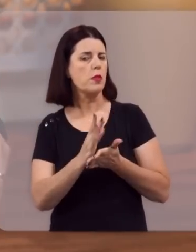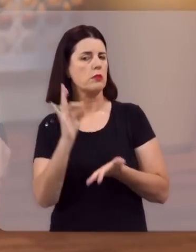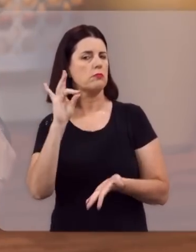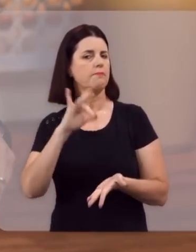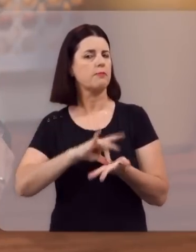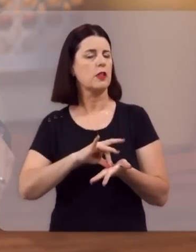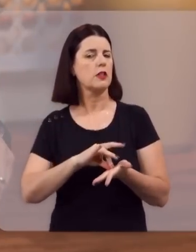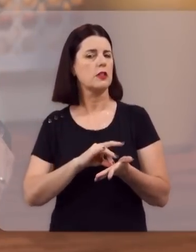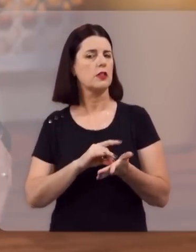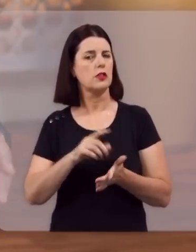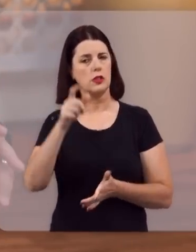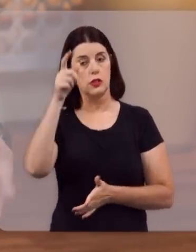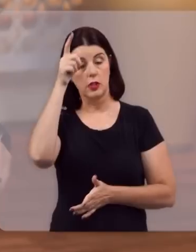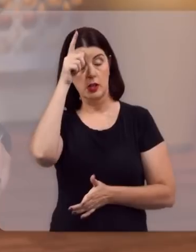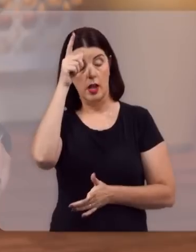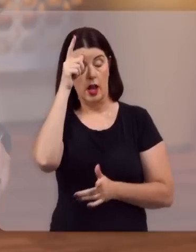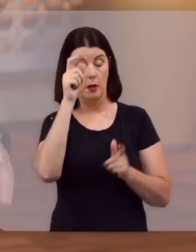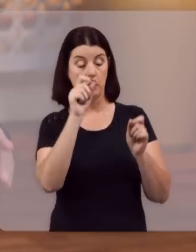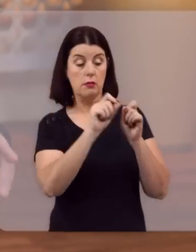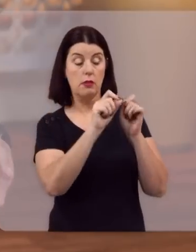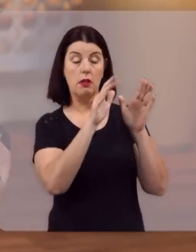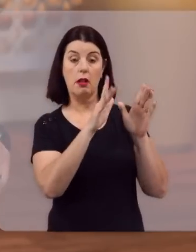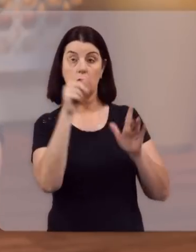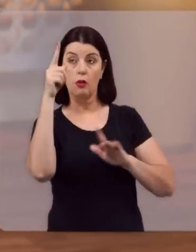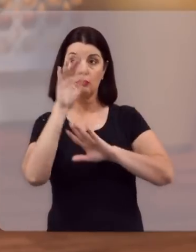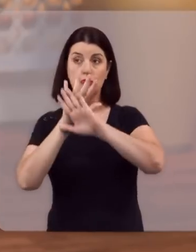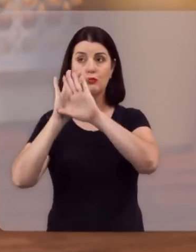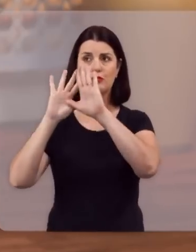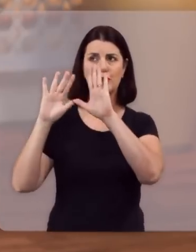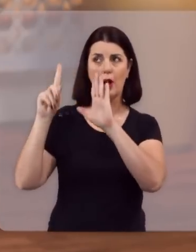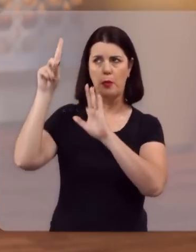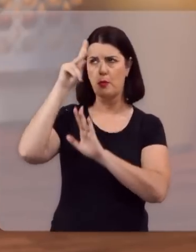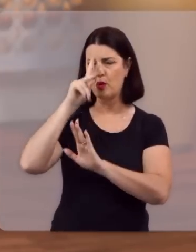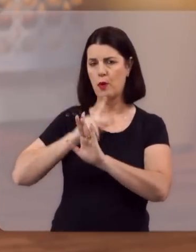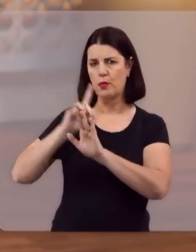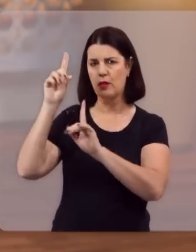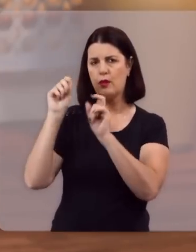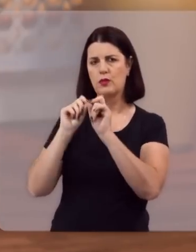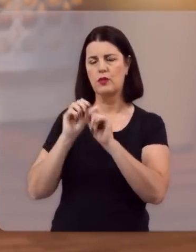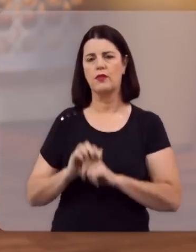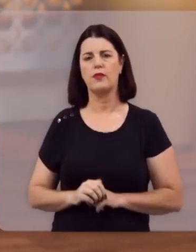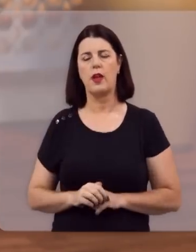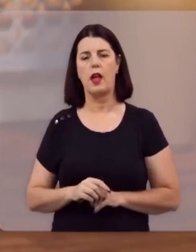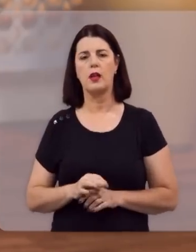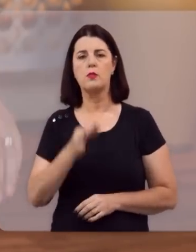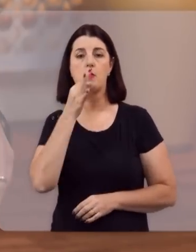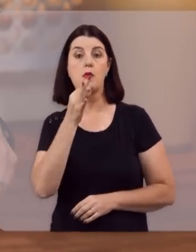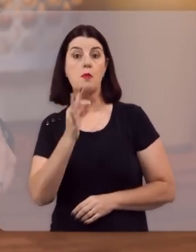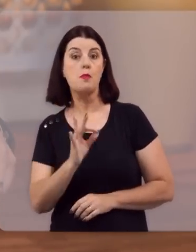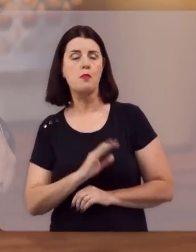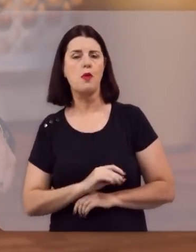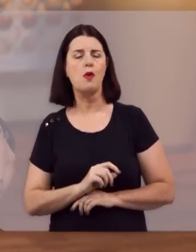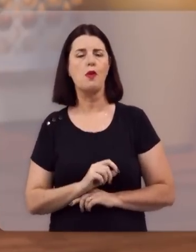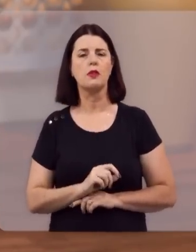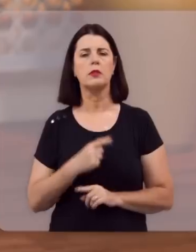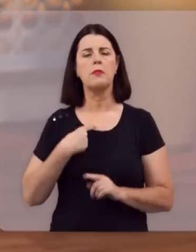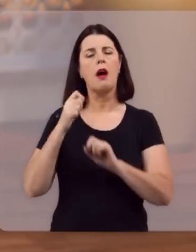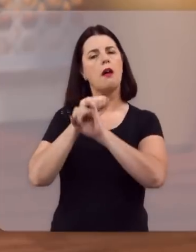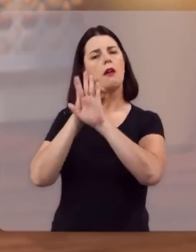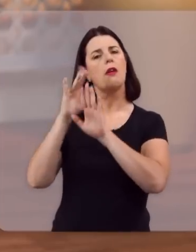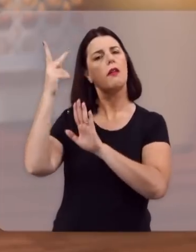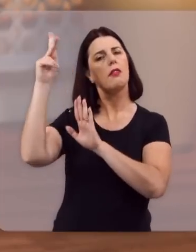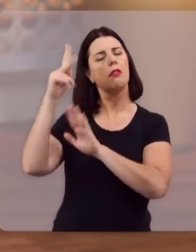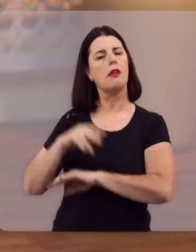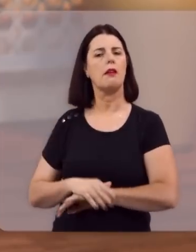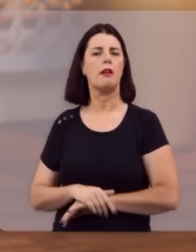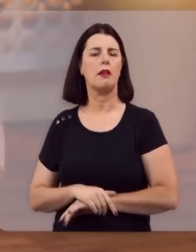Satanás, como sendo uma criatura celestial que o próprio Deus criou. Criou com o propósito de que ele fosse para a glória